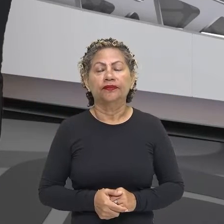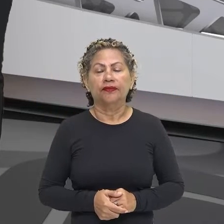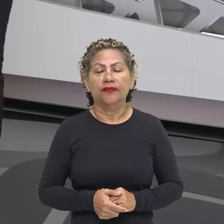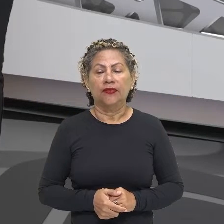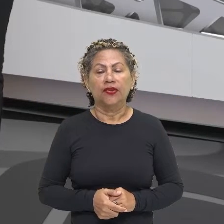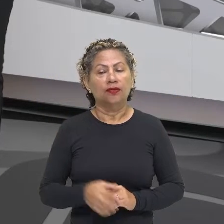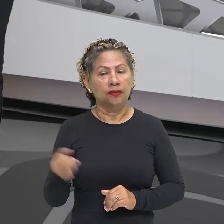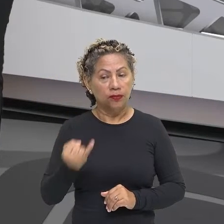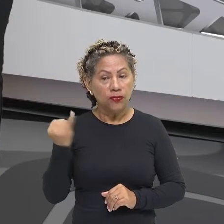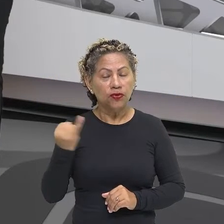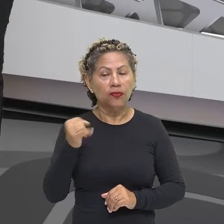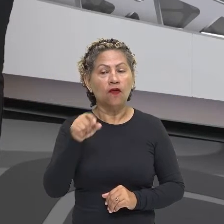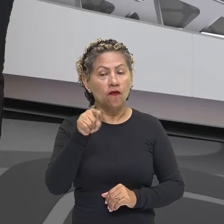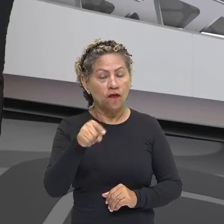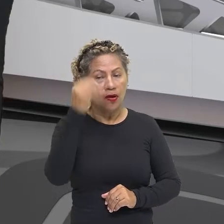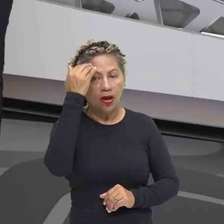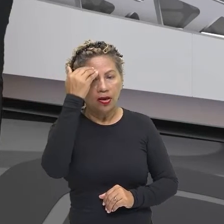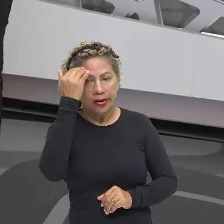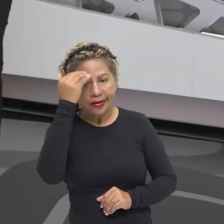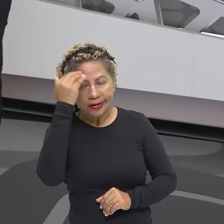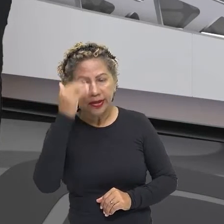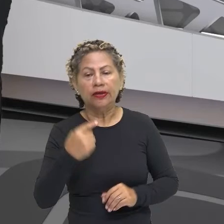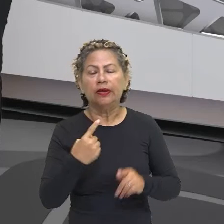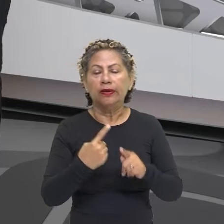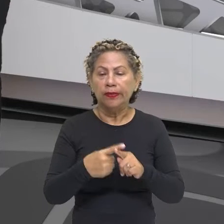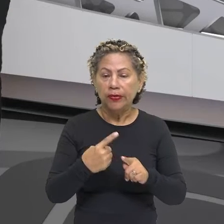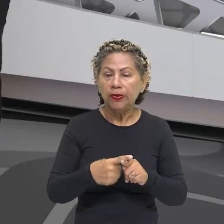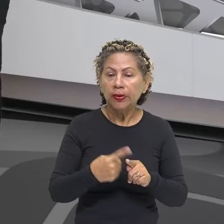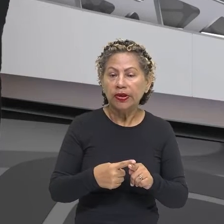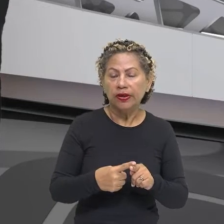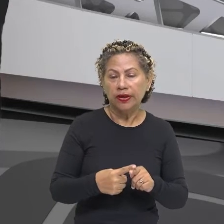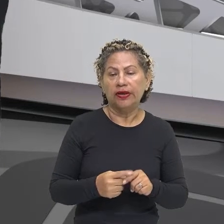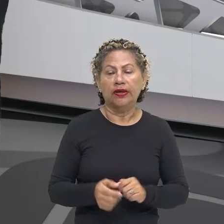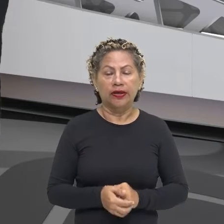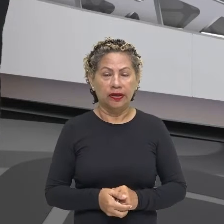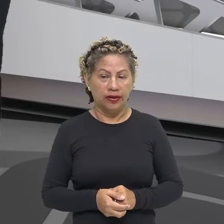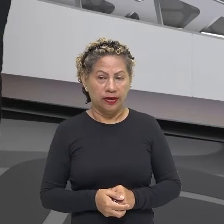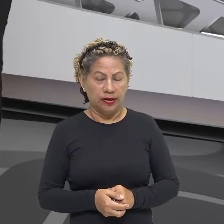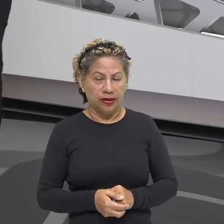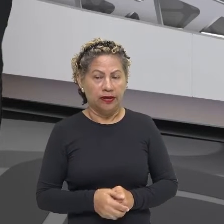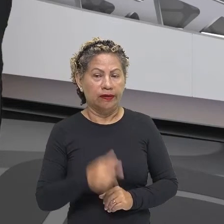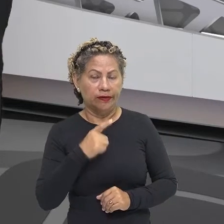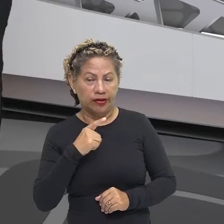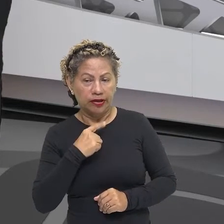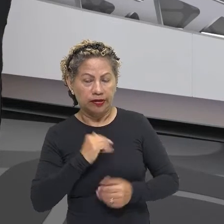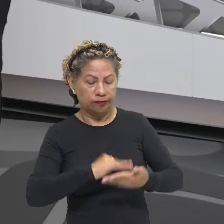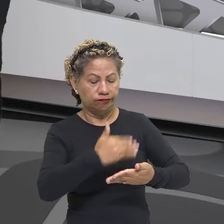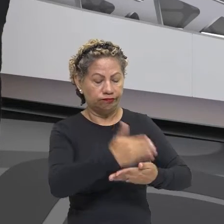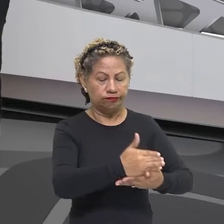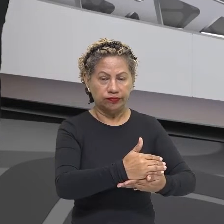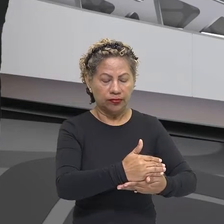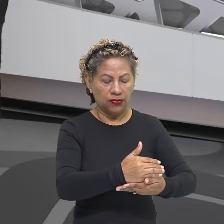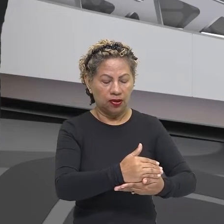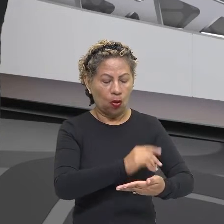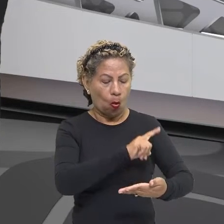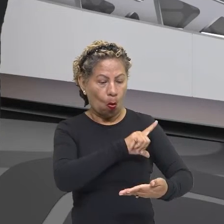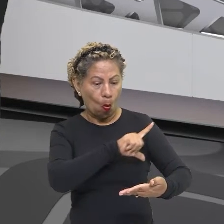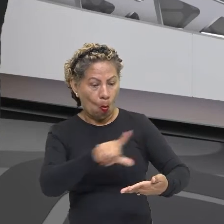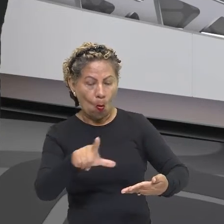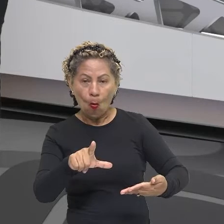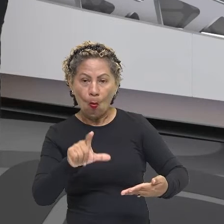essa separação eu vou ter acesso só aos meus arquivos e o professor Edirley só os arquivos